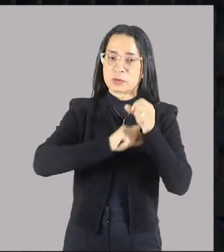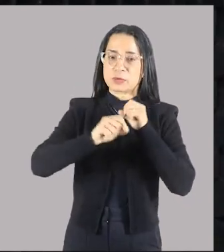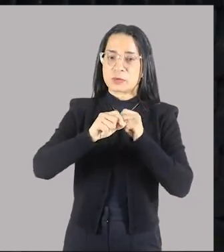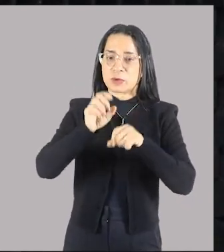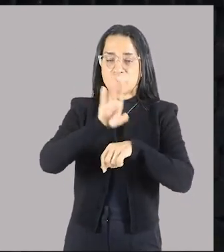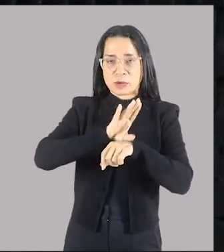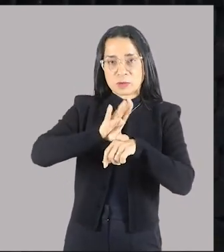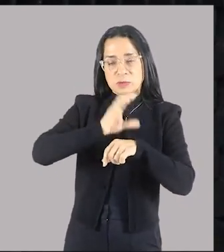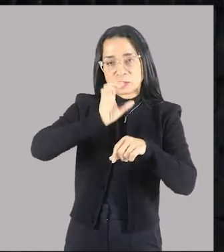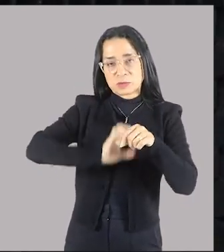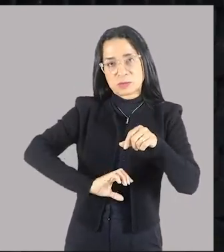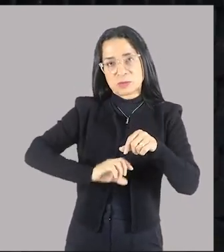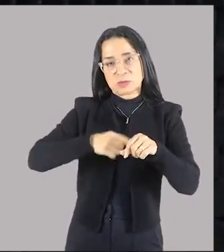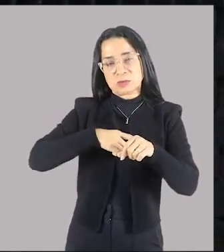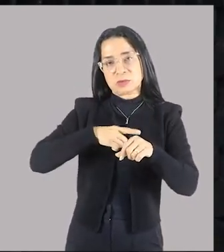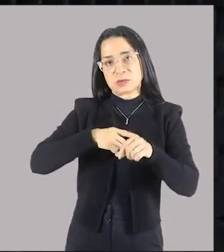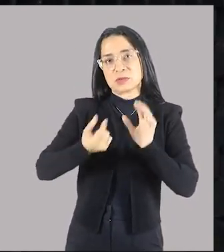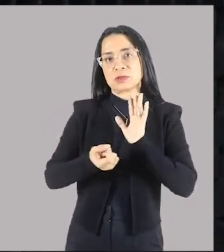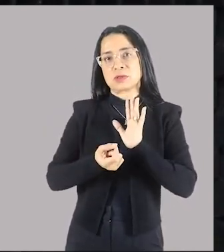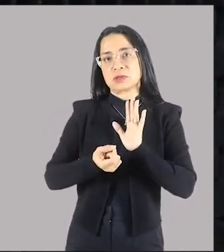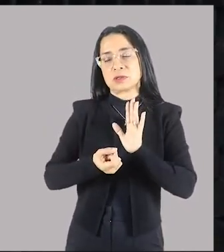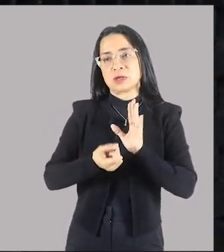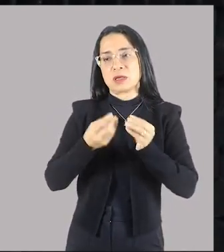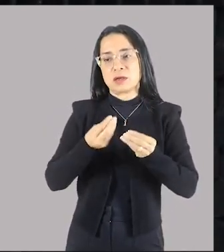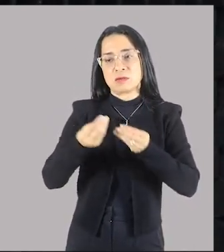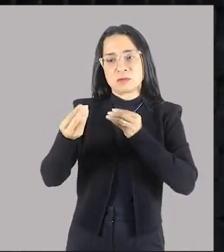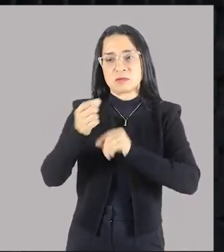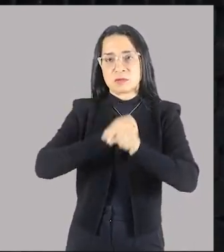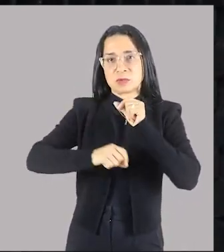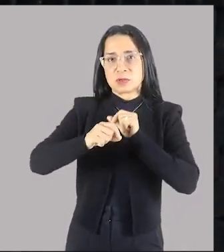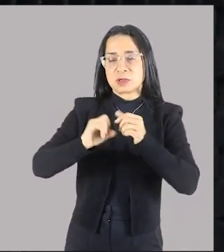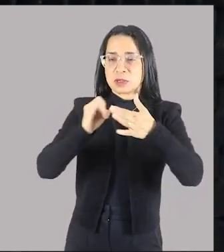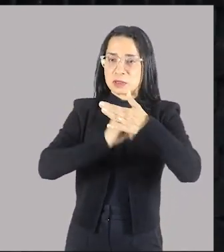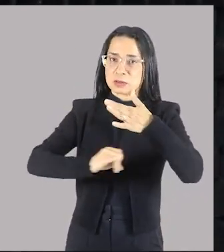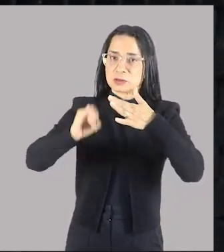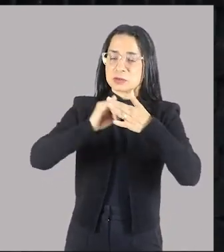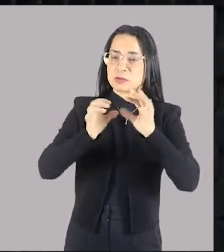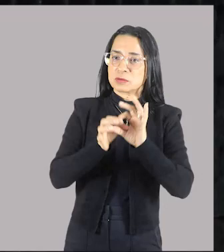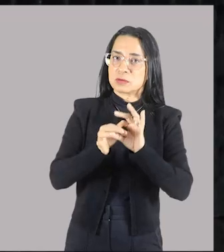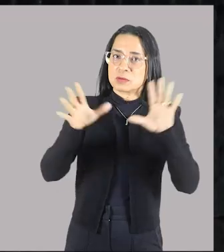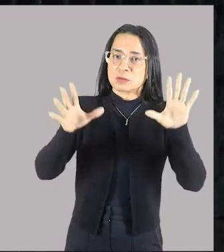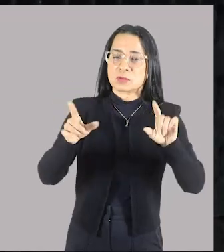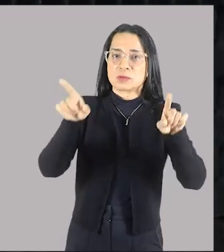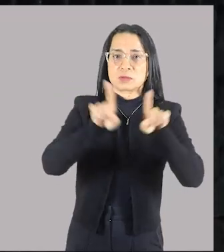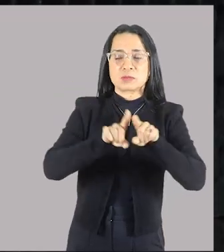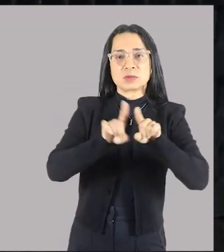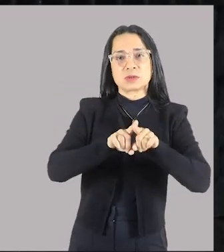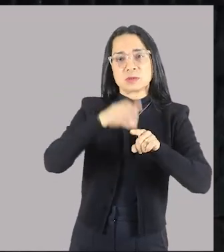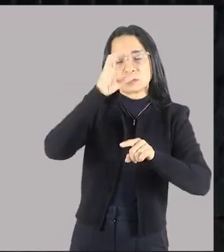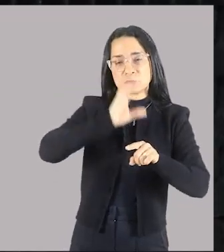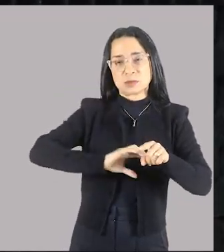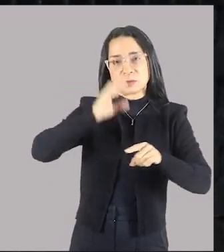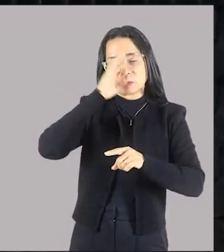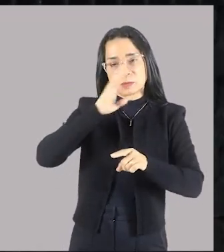favorecer as instituições democráticas e o cidadão brasileiro. E, acima de tudo, os direitos humanos. Pelo